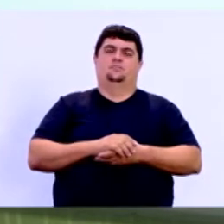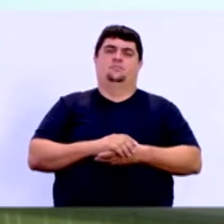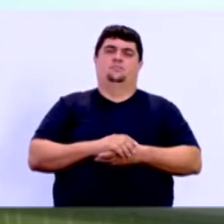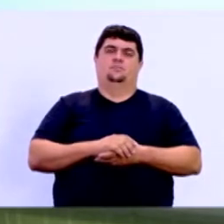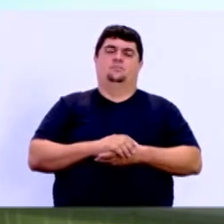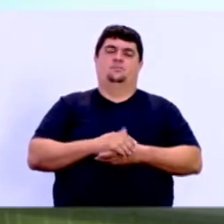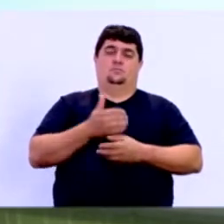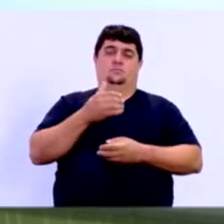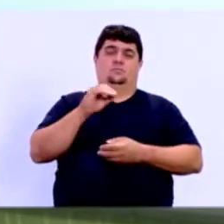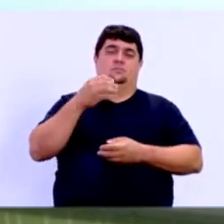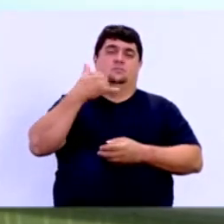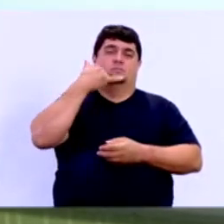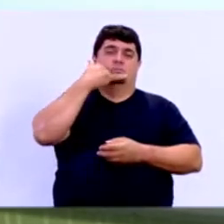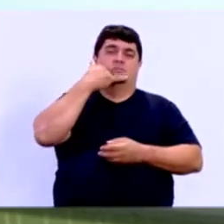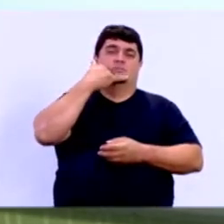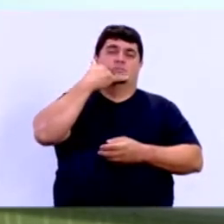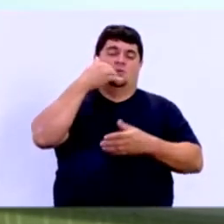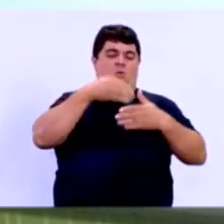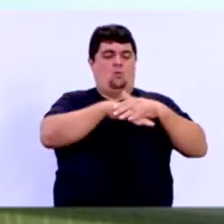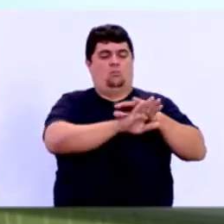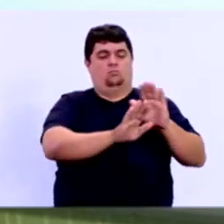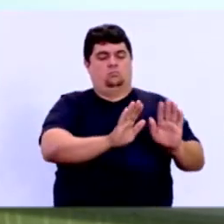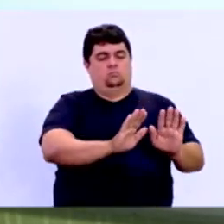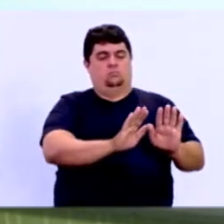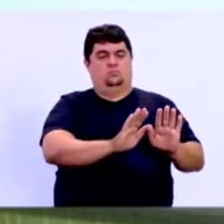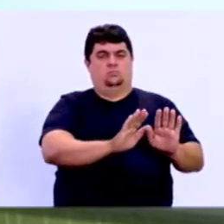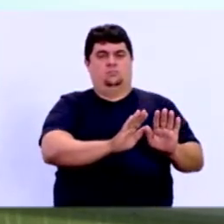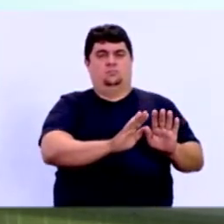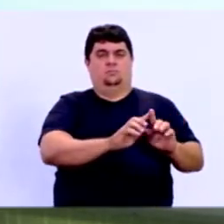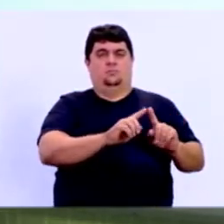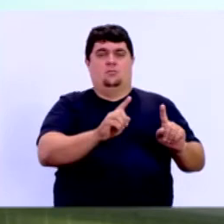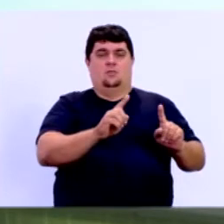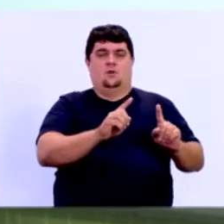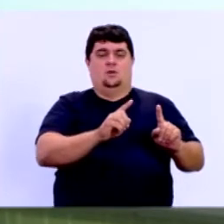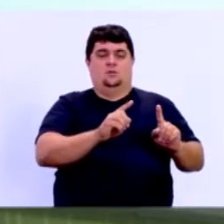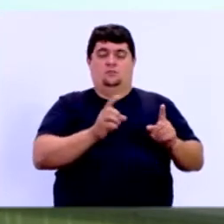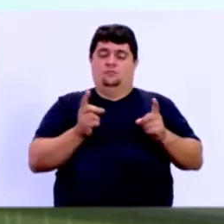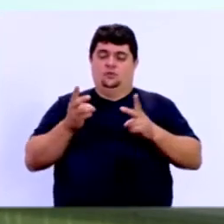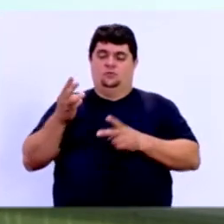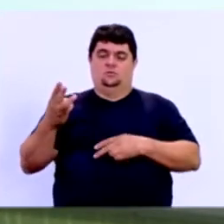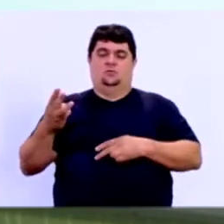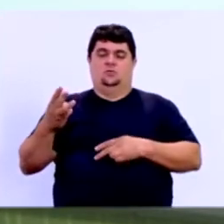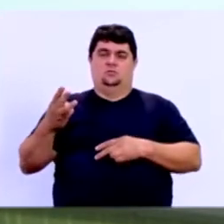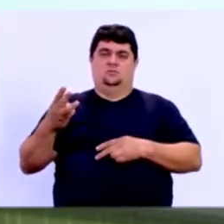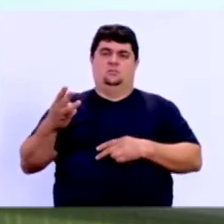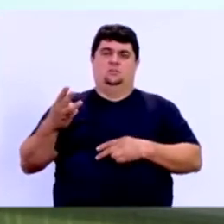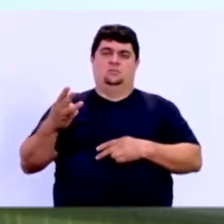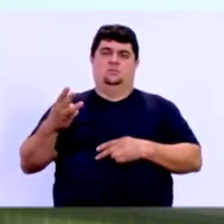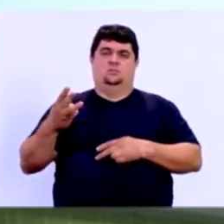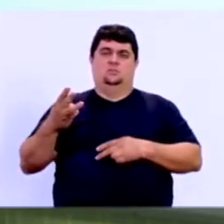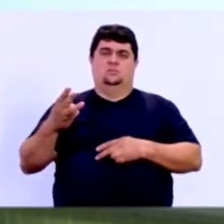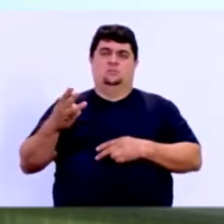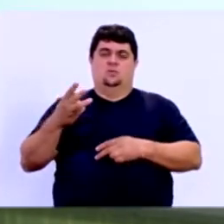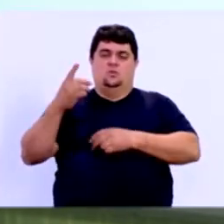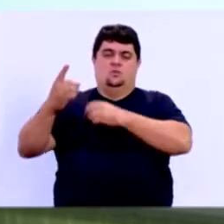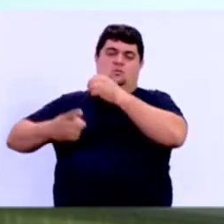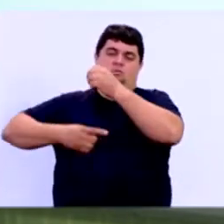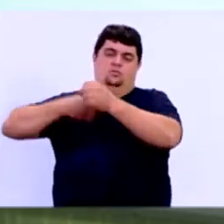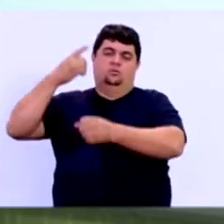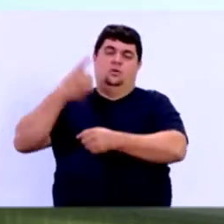E esses 10 celulares eu mandei para o meu estoque. Só que eu só consegui vender 3. E aí daqui um